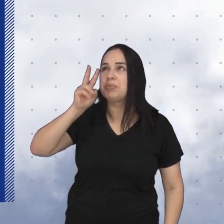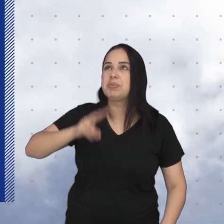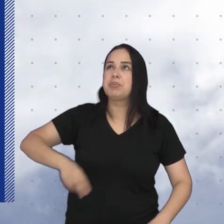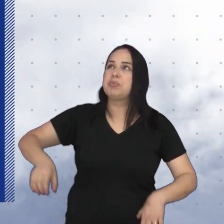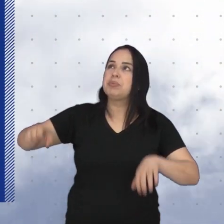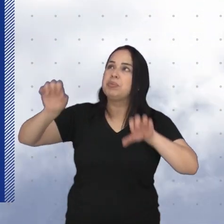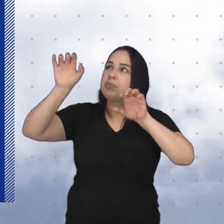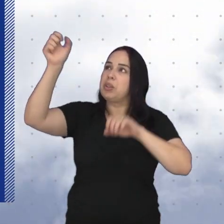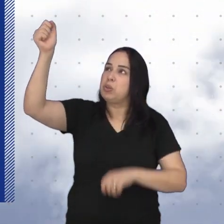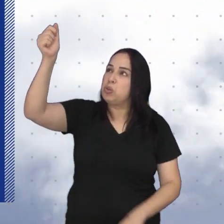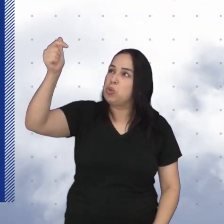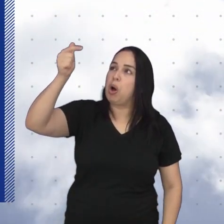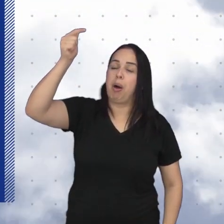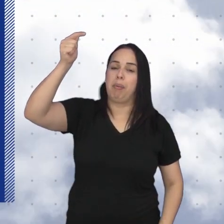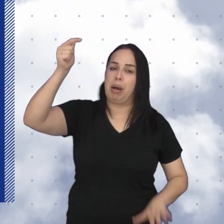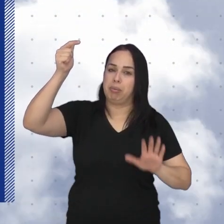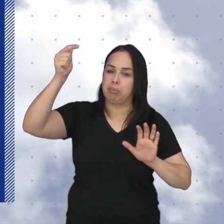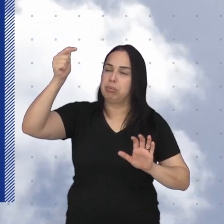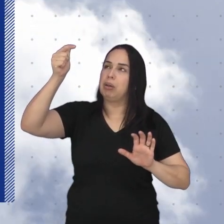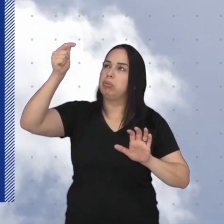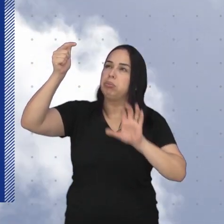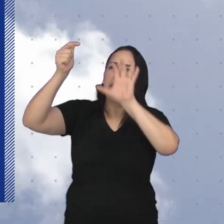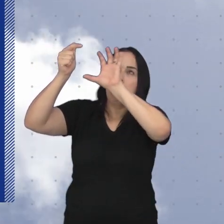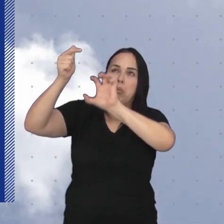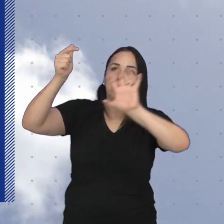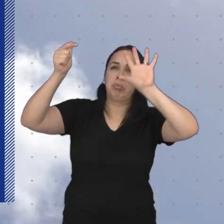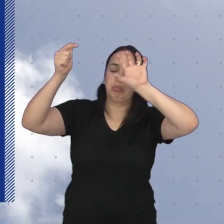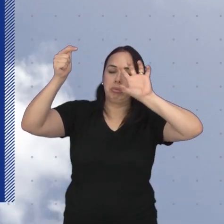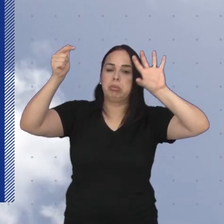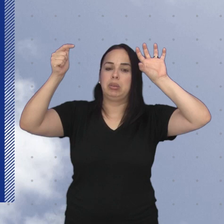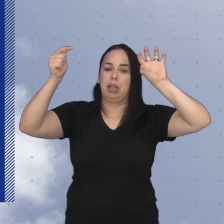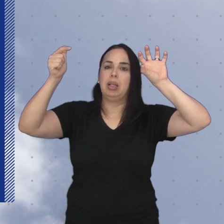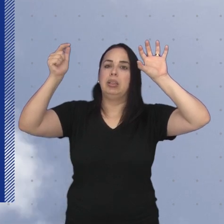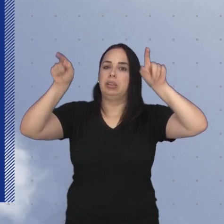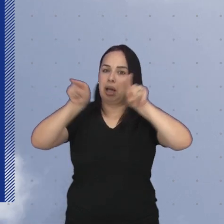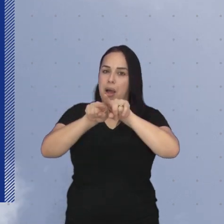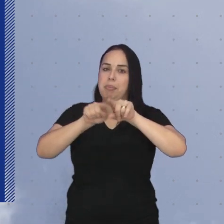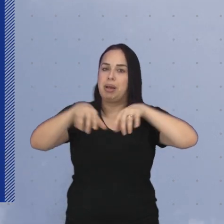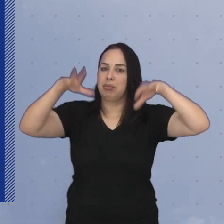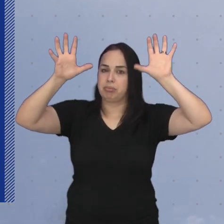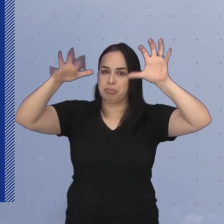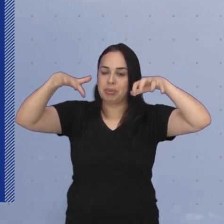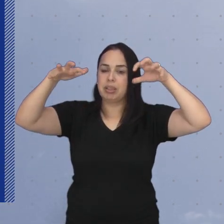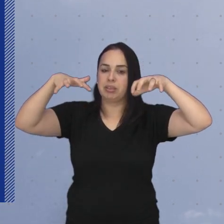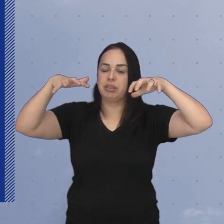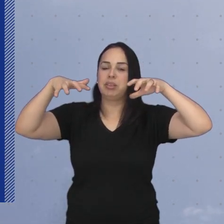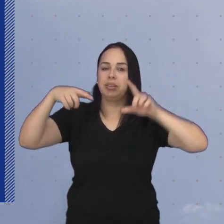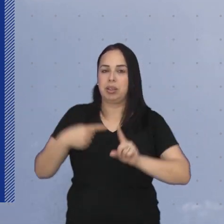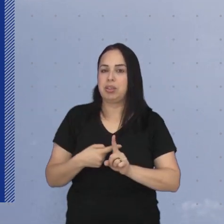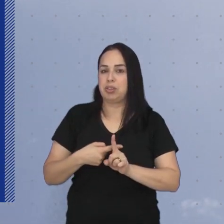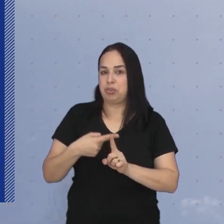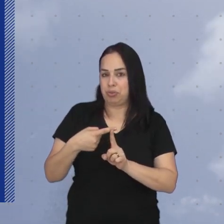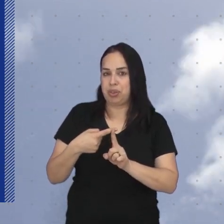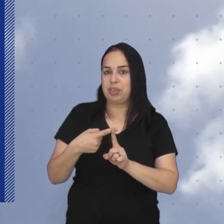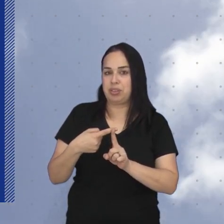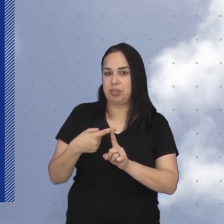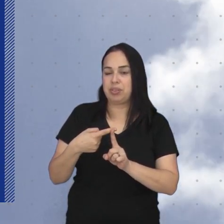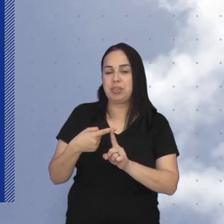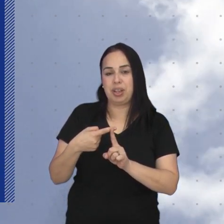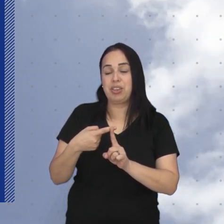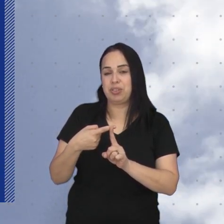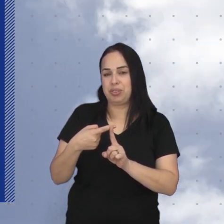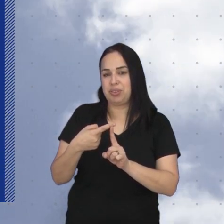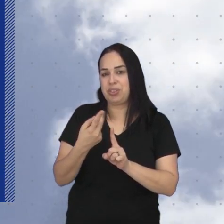Segunda-feira de céu aberto, mas intercalando períodos de sol entre nuvens e até mesmo pancadas de chuva. A temperatura